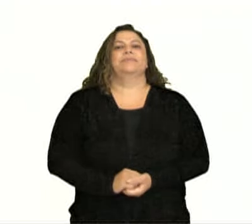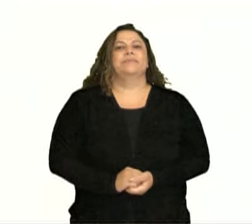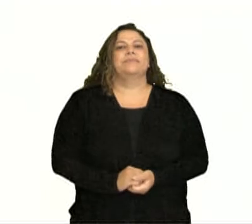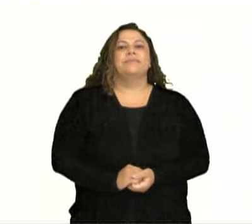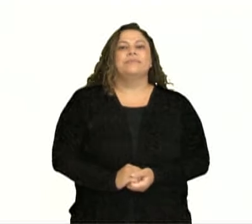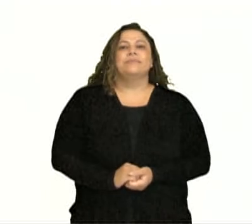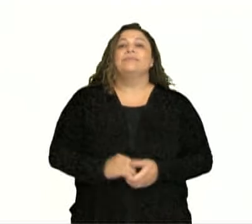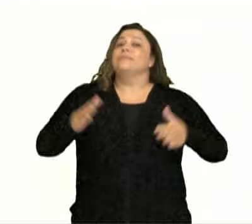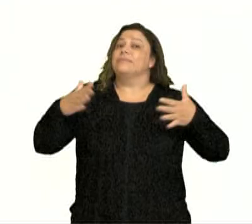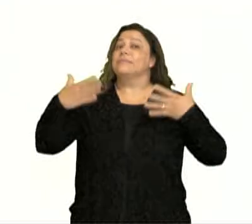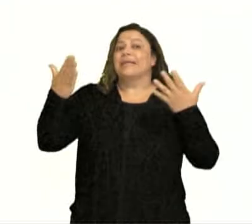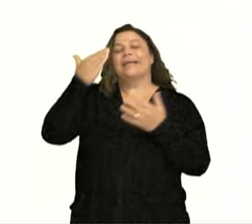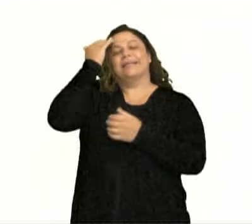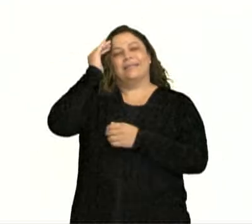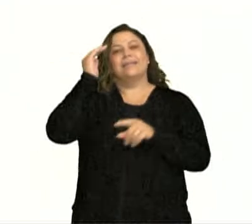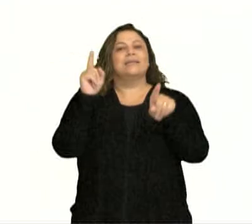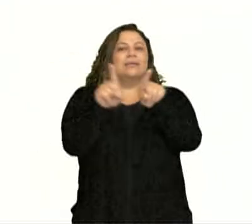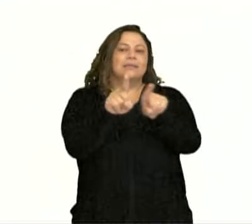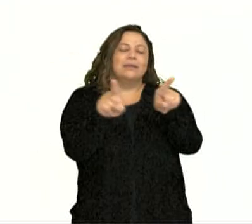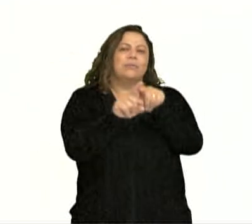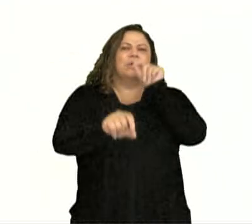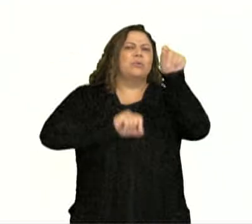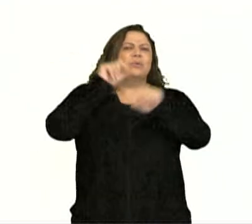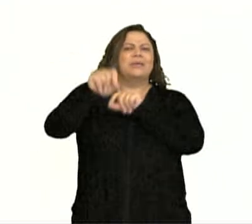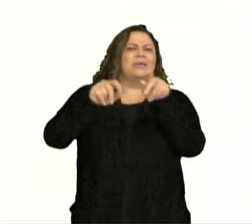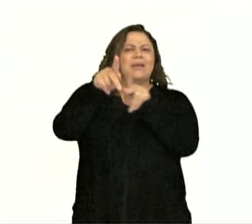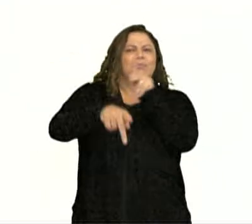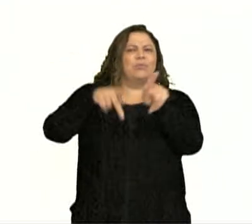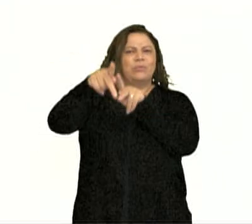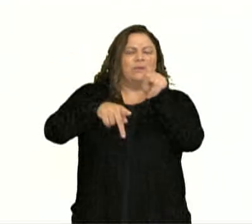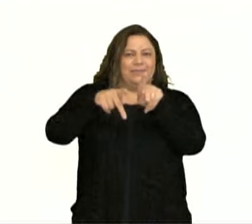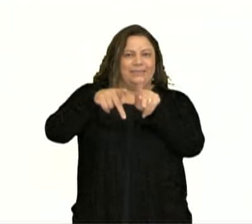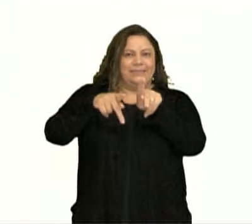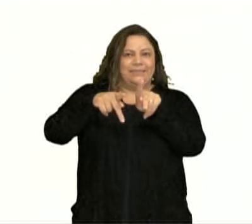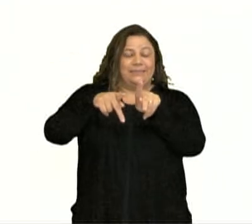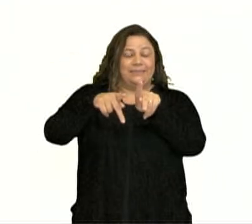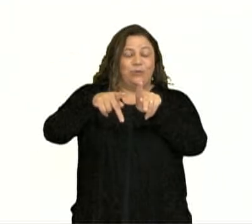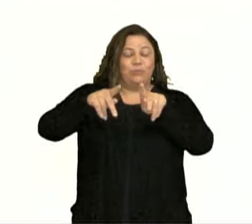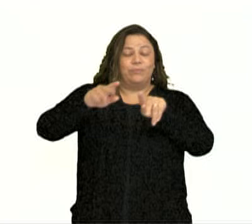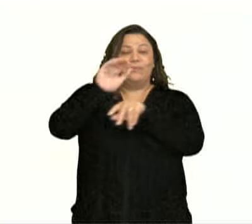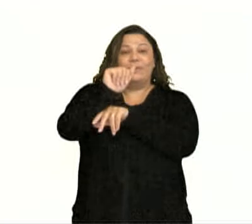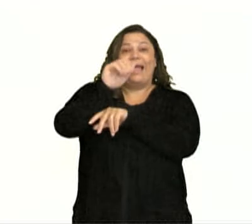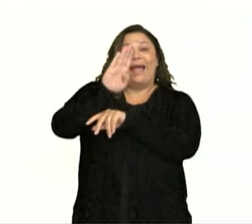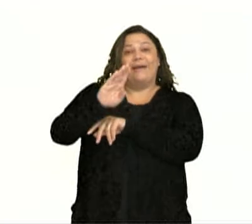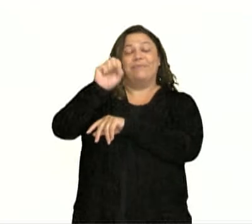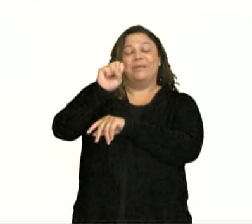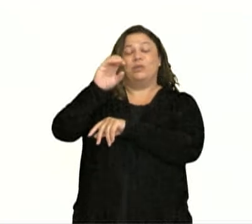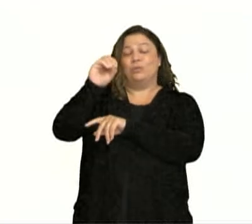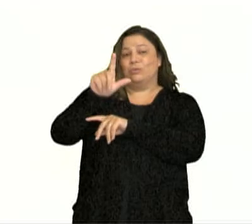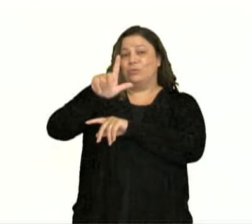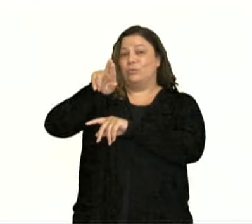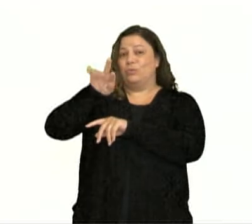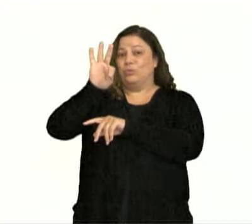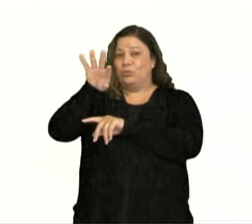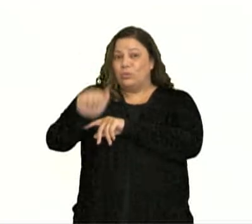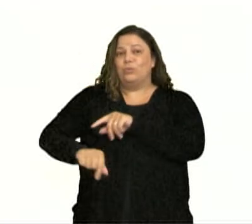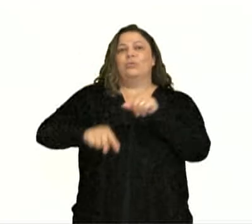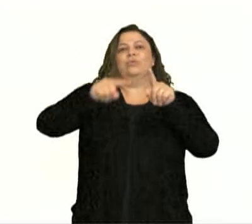tá? Entender o que é população absoluta, população relativa e taxa